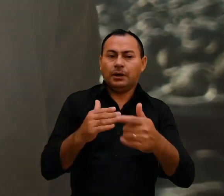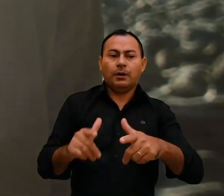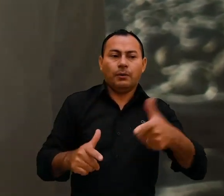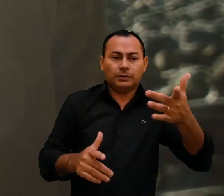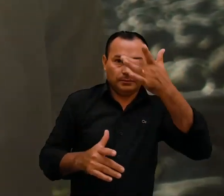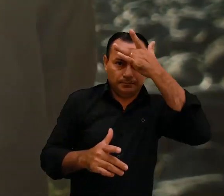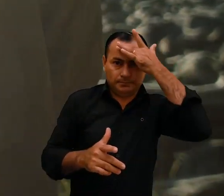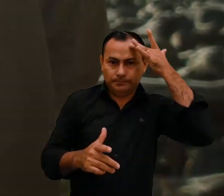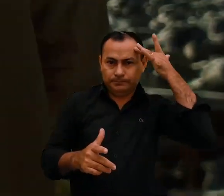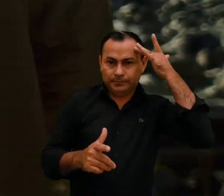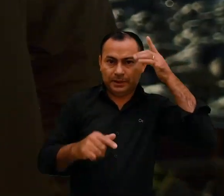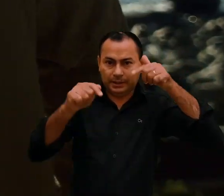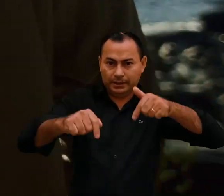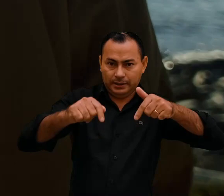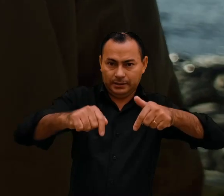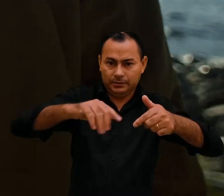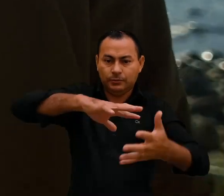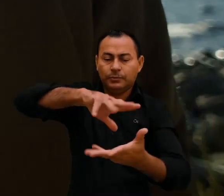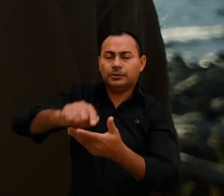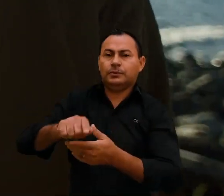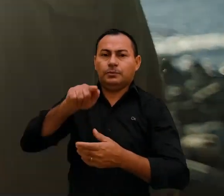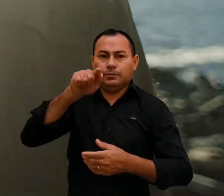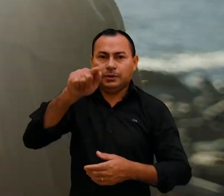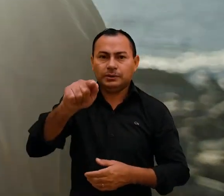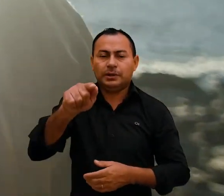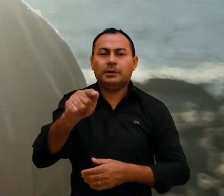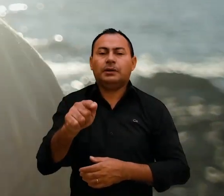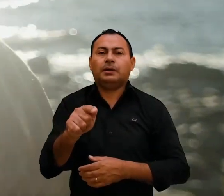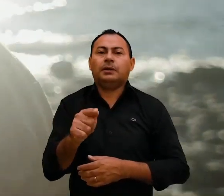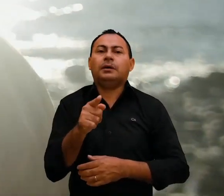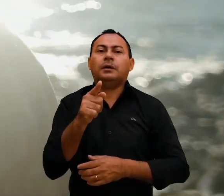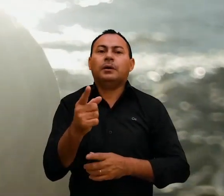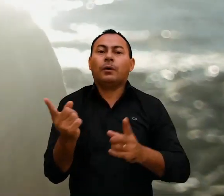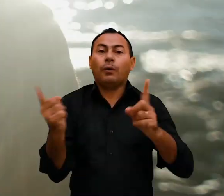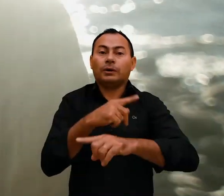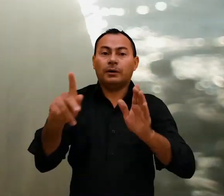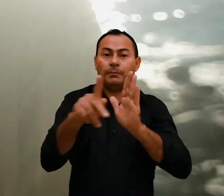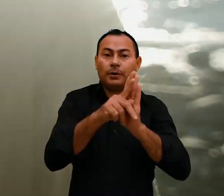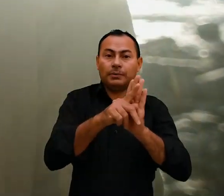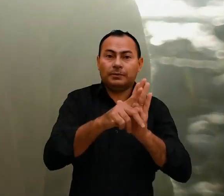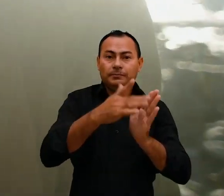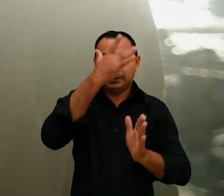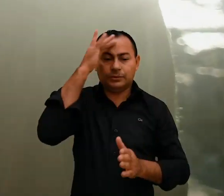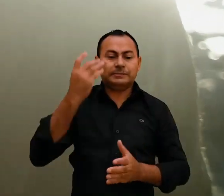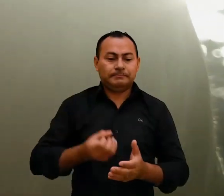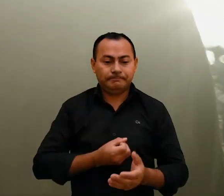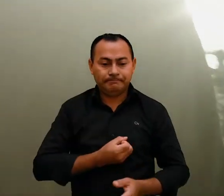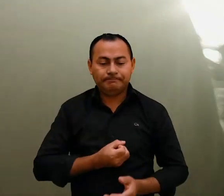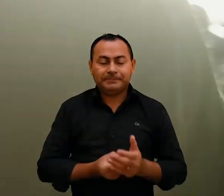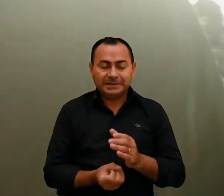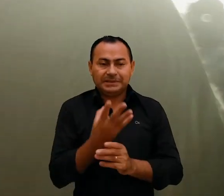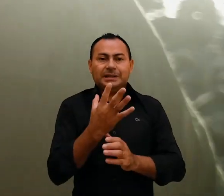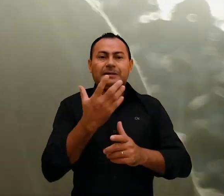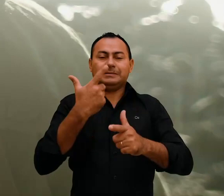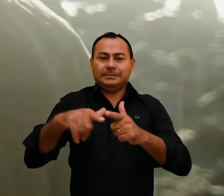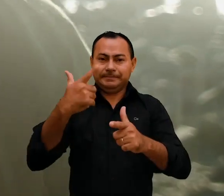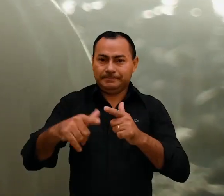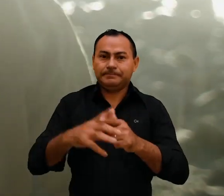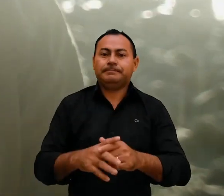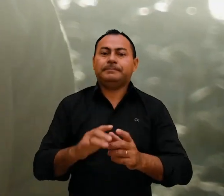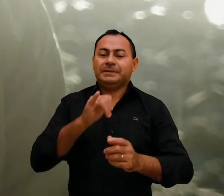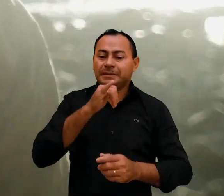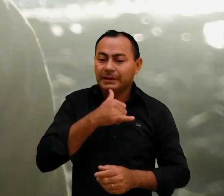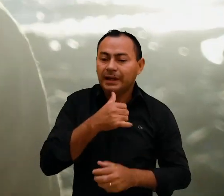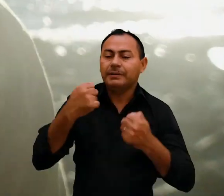de qualquer outra pessoa na face da terra você contra sua própria pessoa então gera problemas e infelicidade